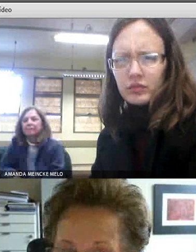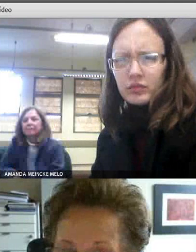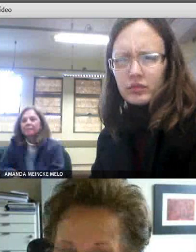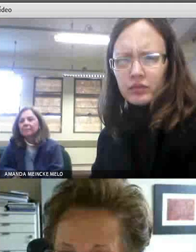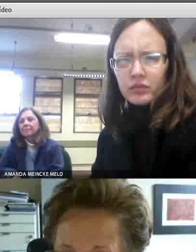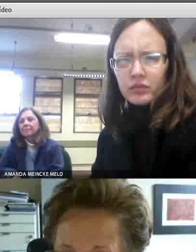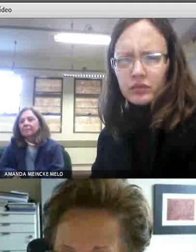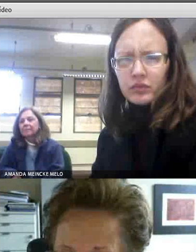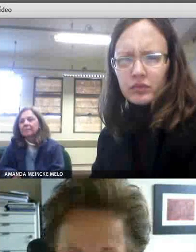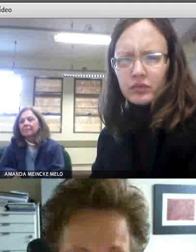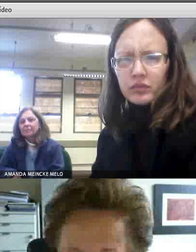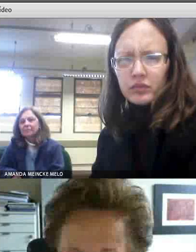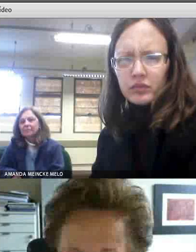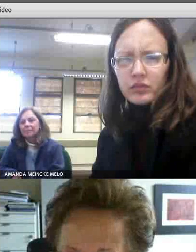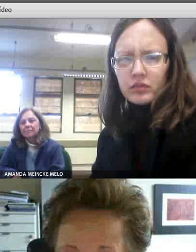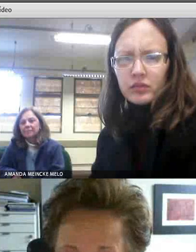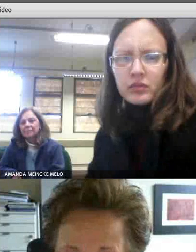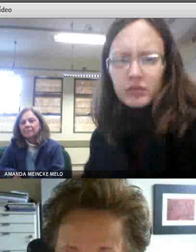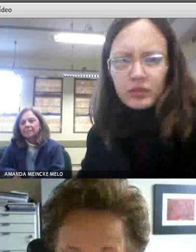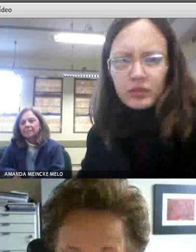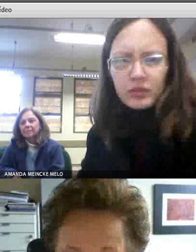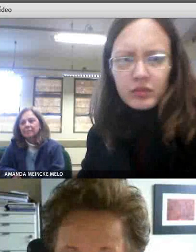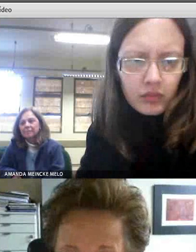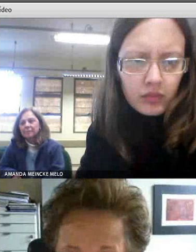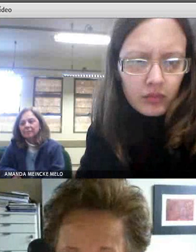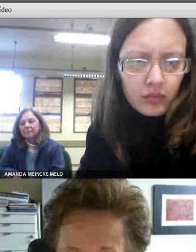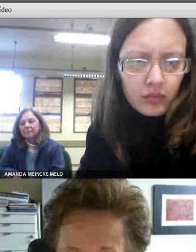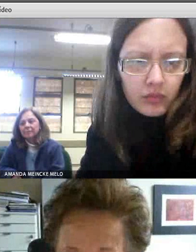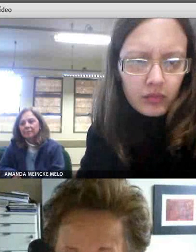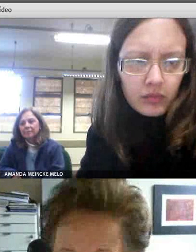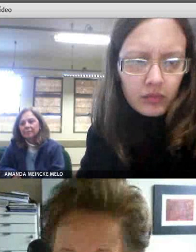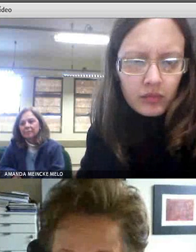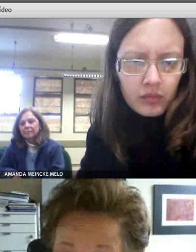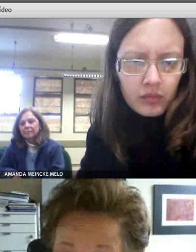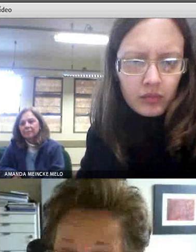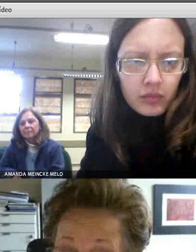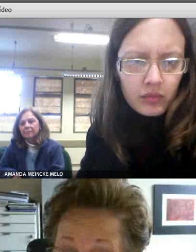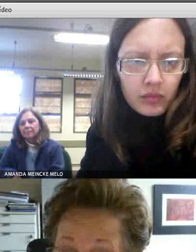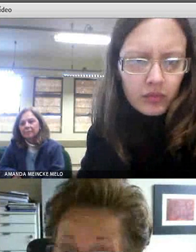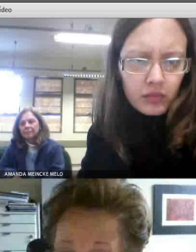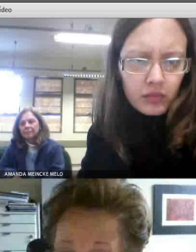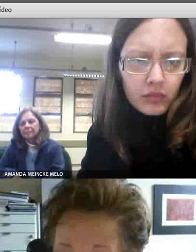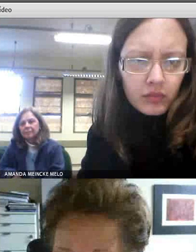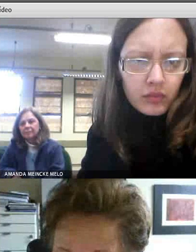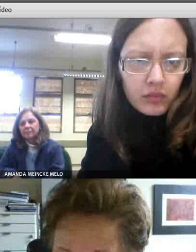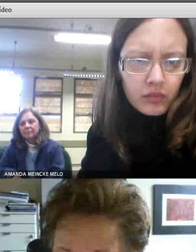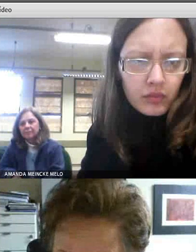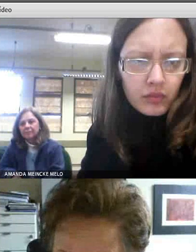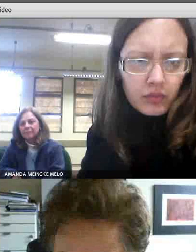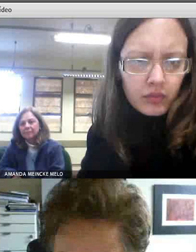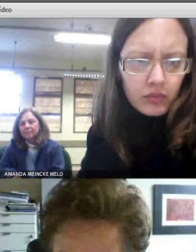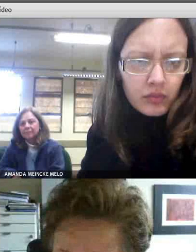melhor deles do que a nossa, a Coreia, etc., não quer dizer grande coisa. Porque no momento em